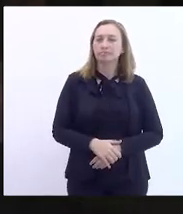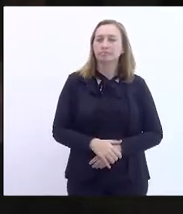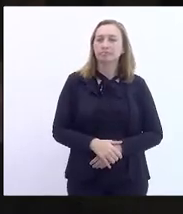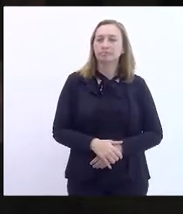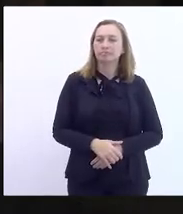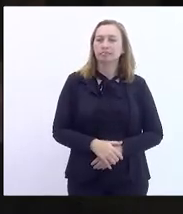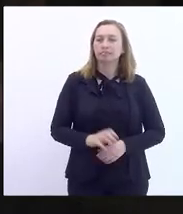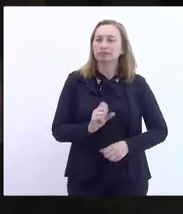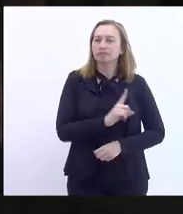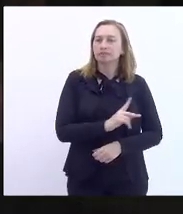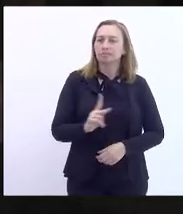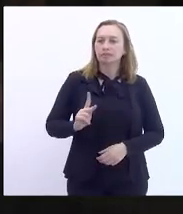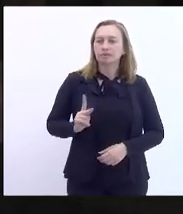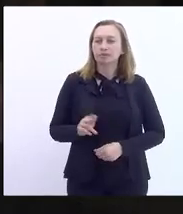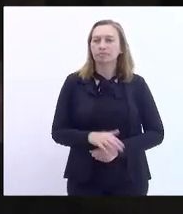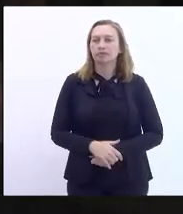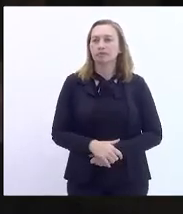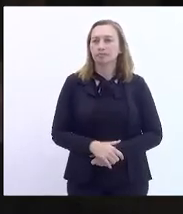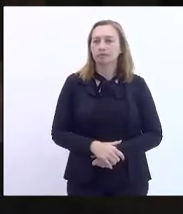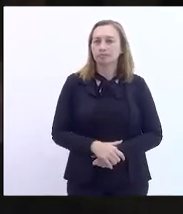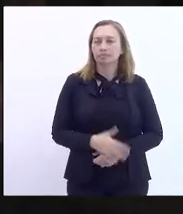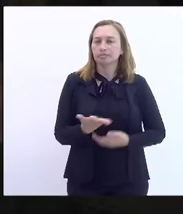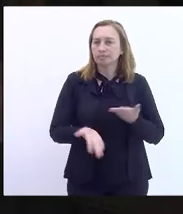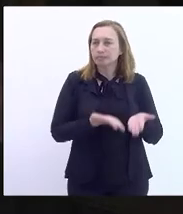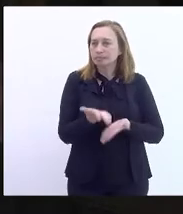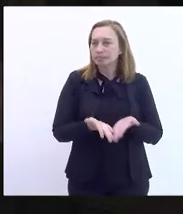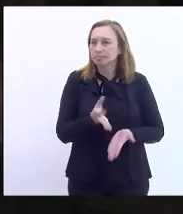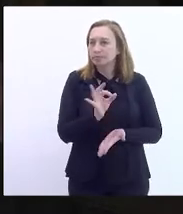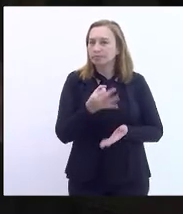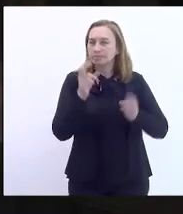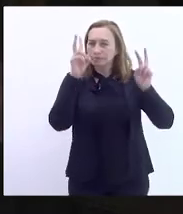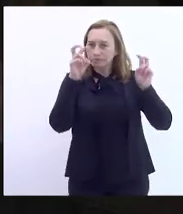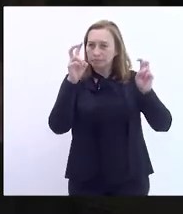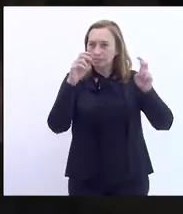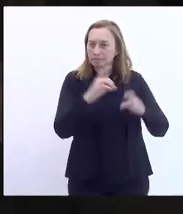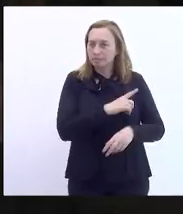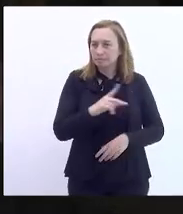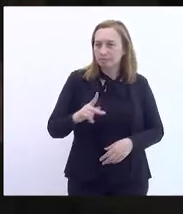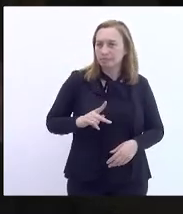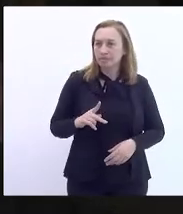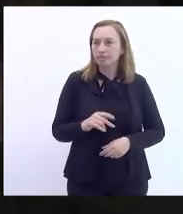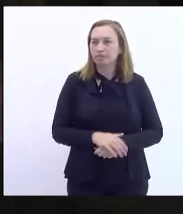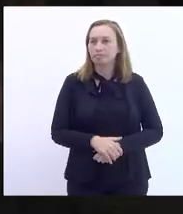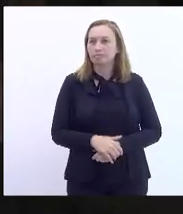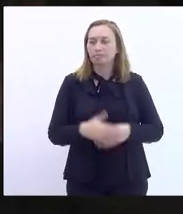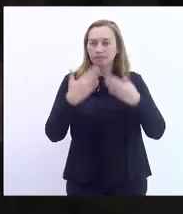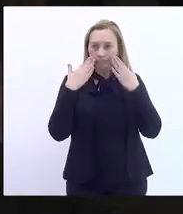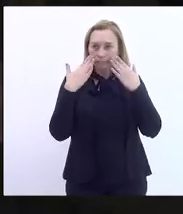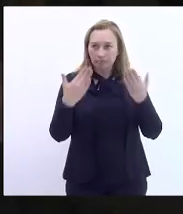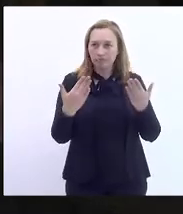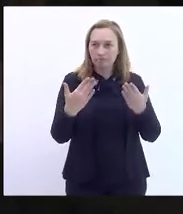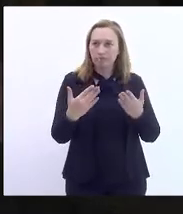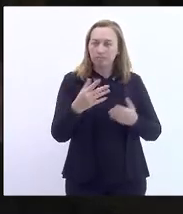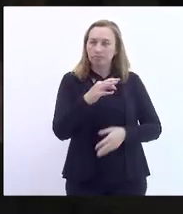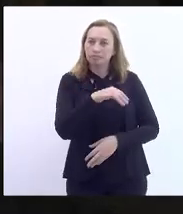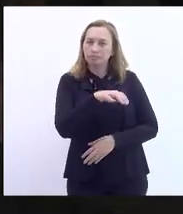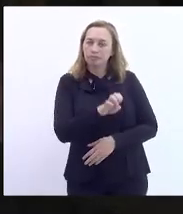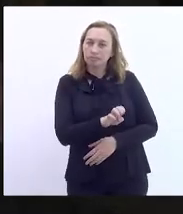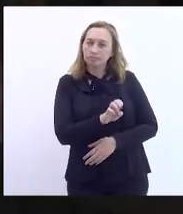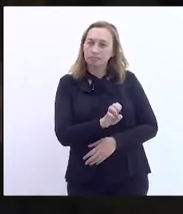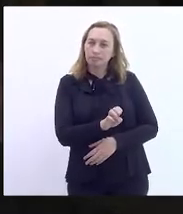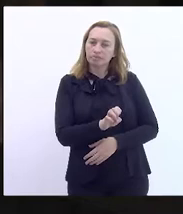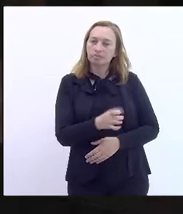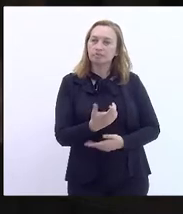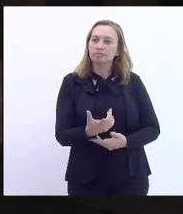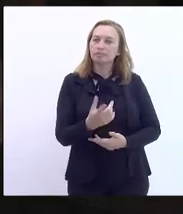defensor público é que cuida inclusive do tema pela defensoria acaba de apresentar uma tese de doutorado